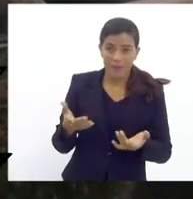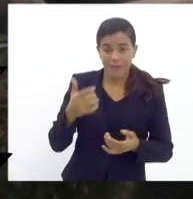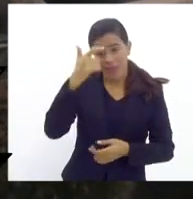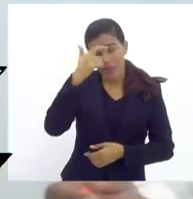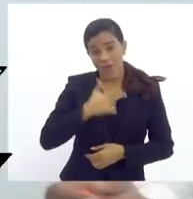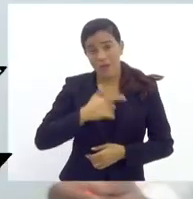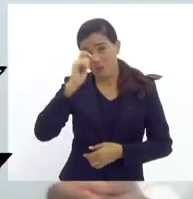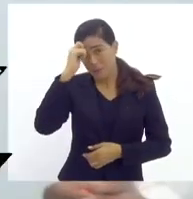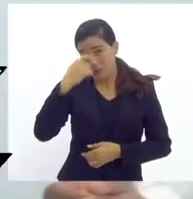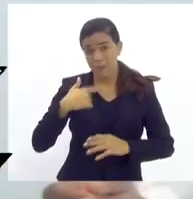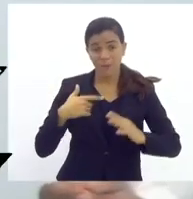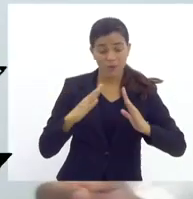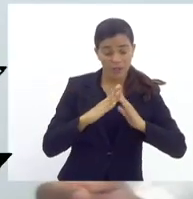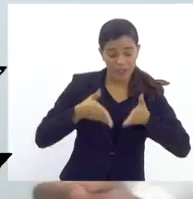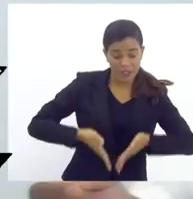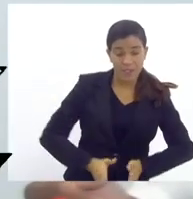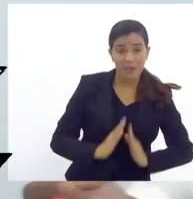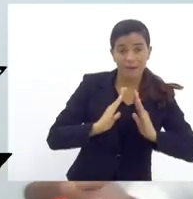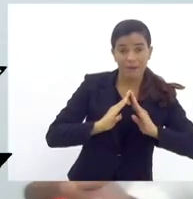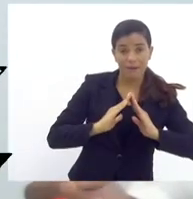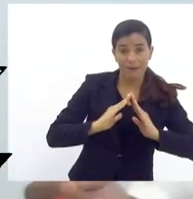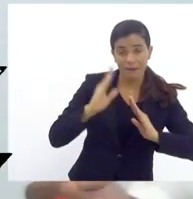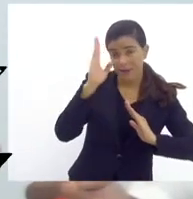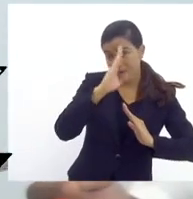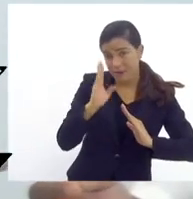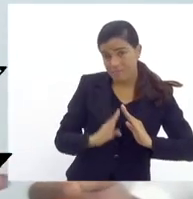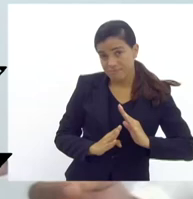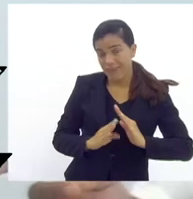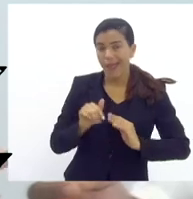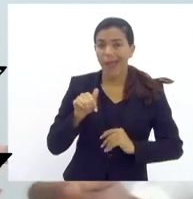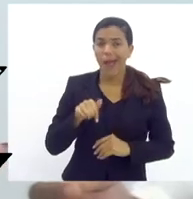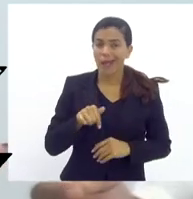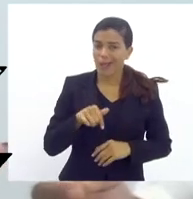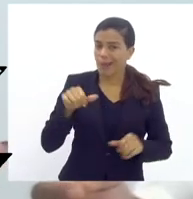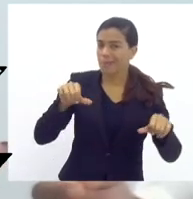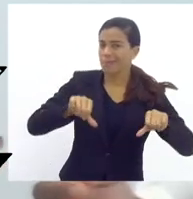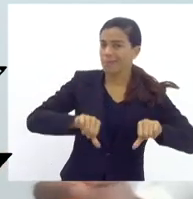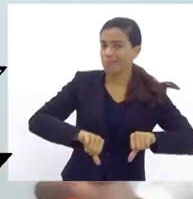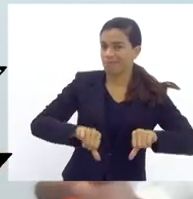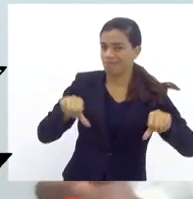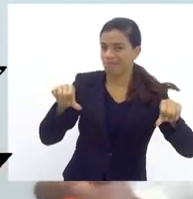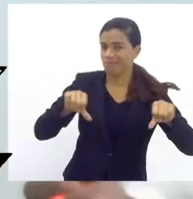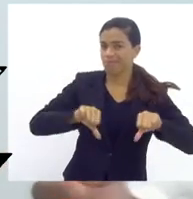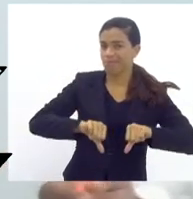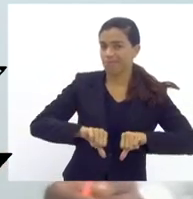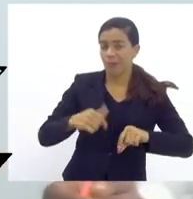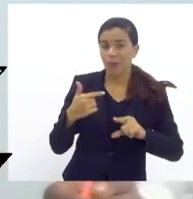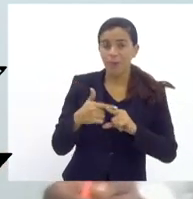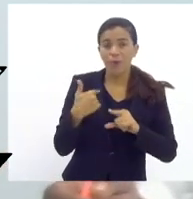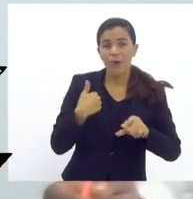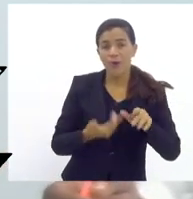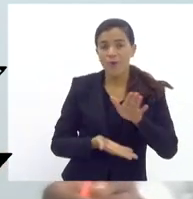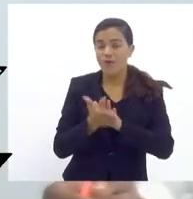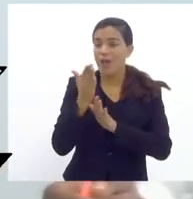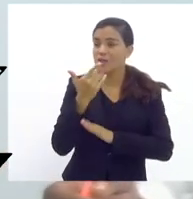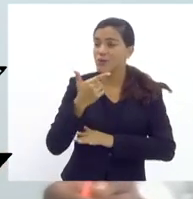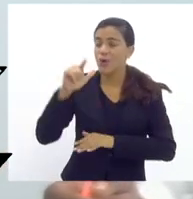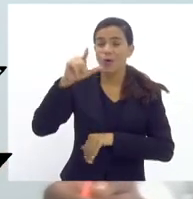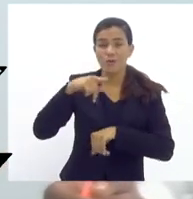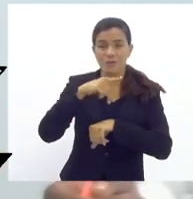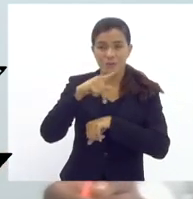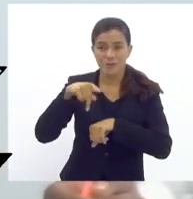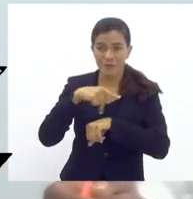sou daqui moro aqui É acho que é muito pior né porque quando eu vou viajar para outros